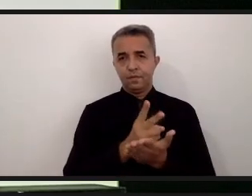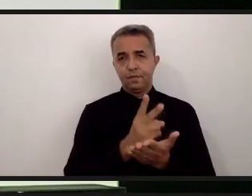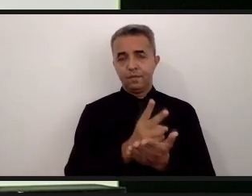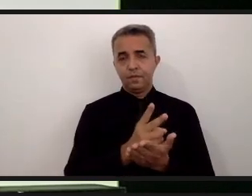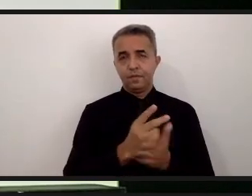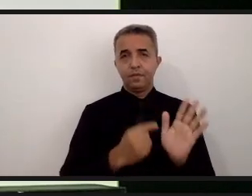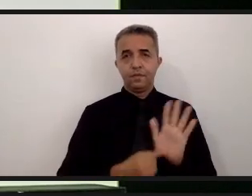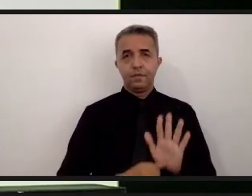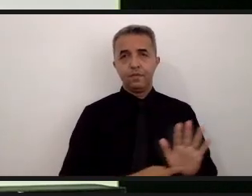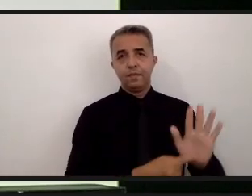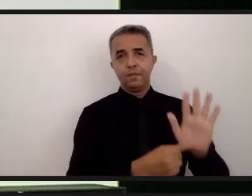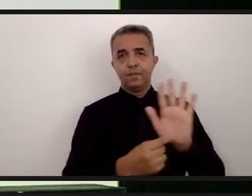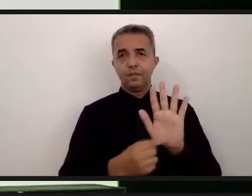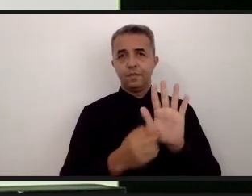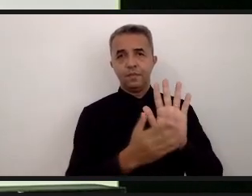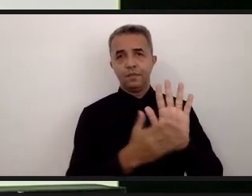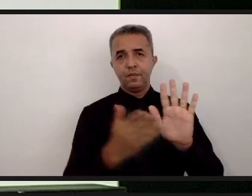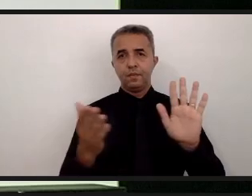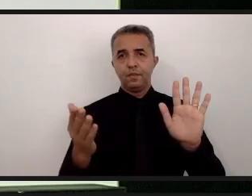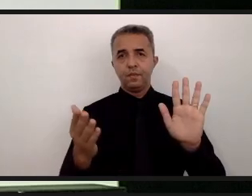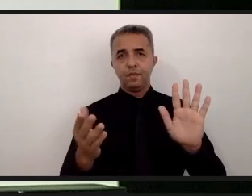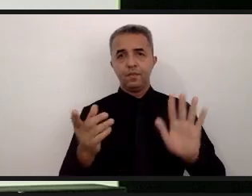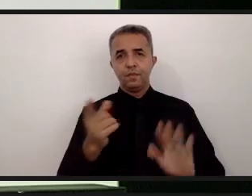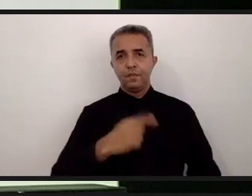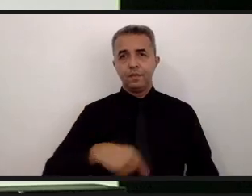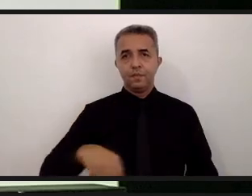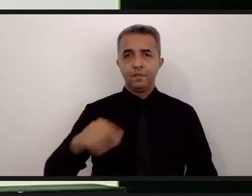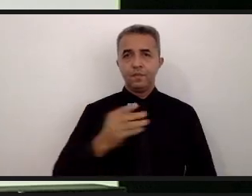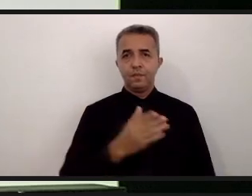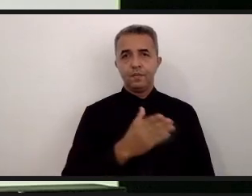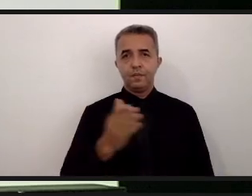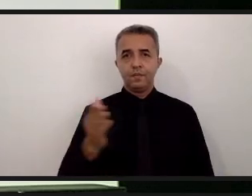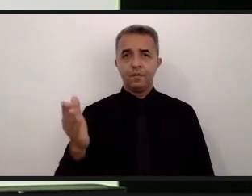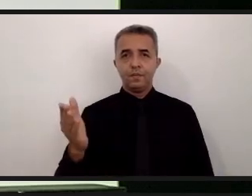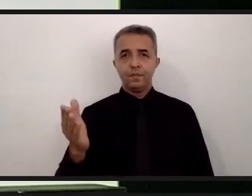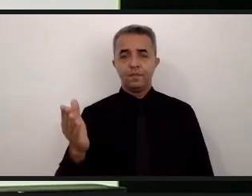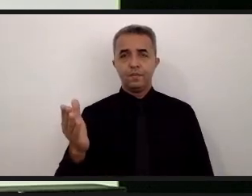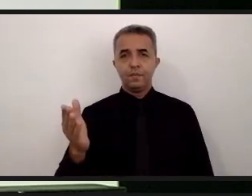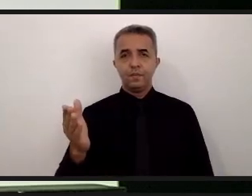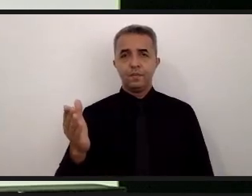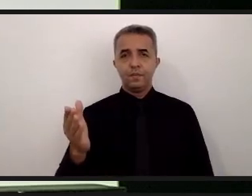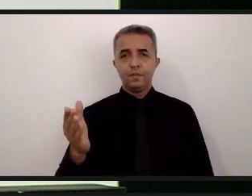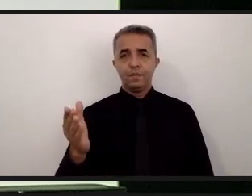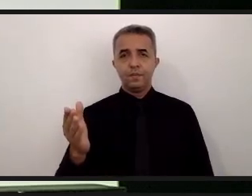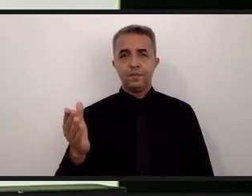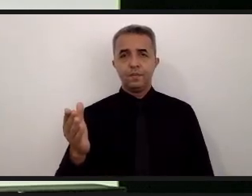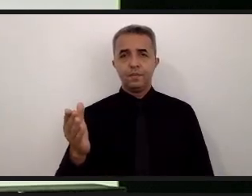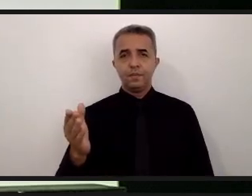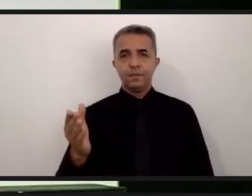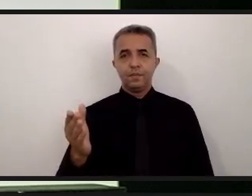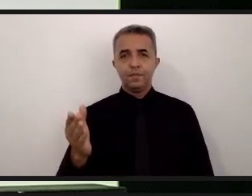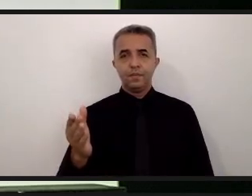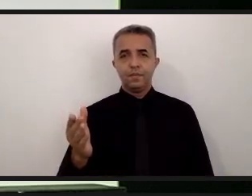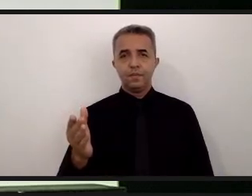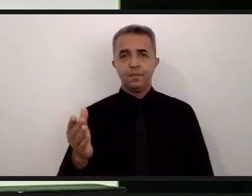mostra que nós estamos a... Desculpa, gente.